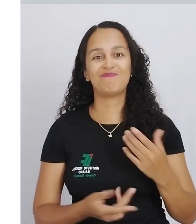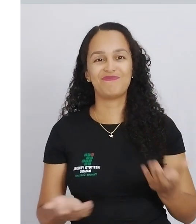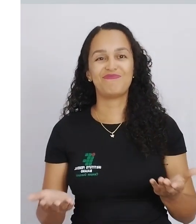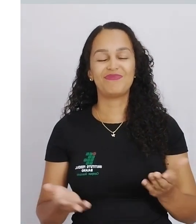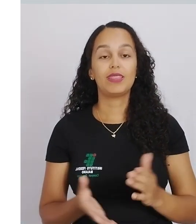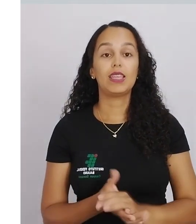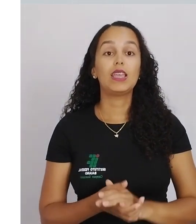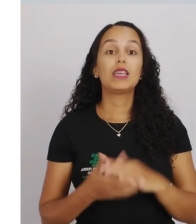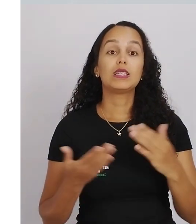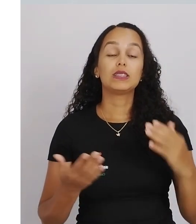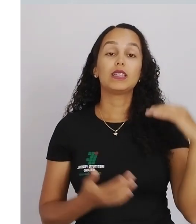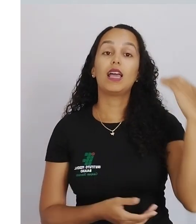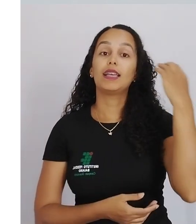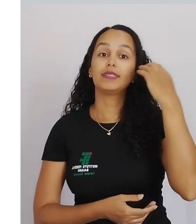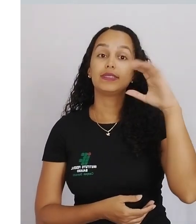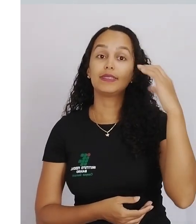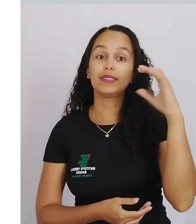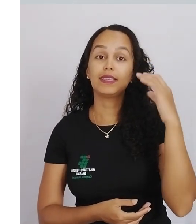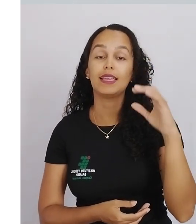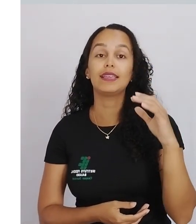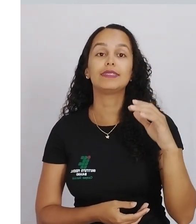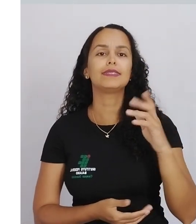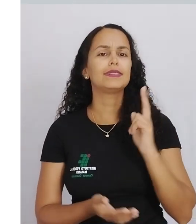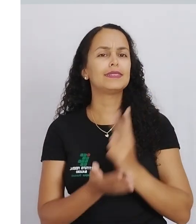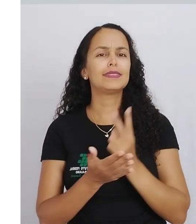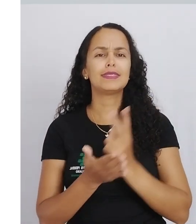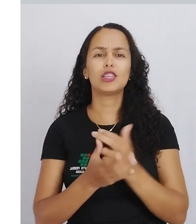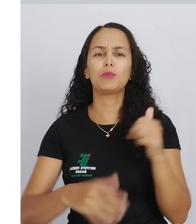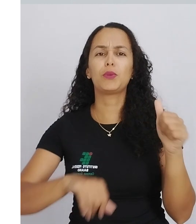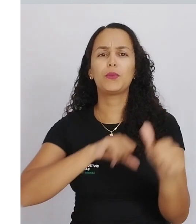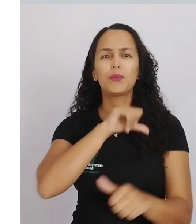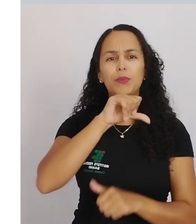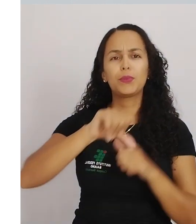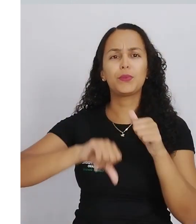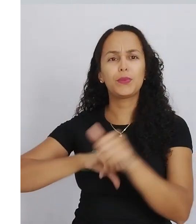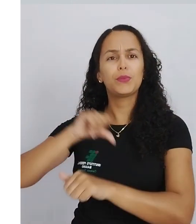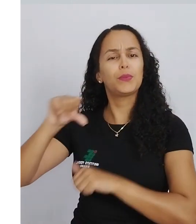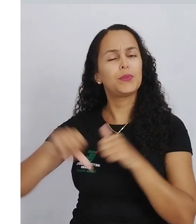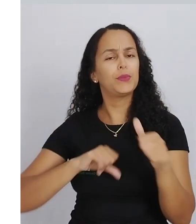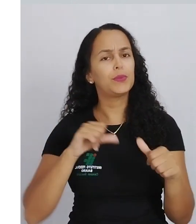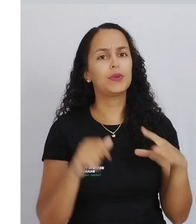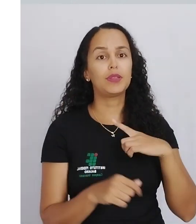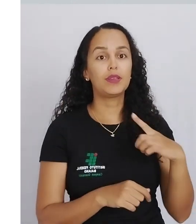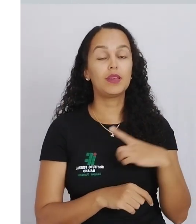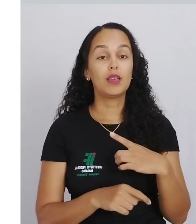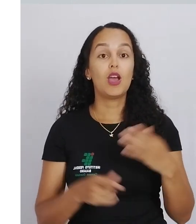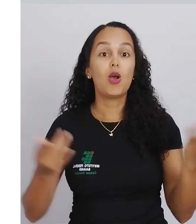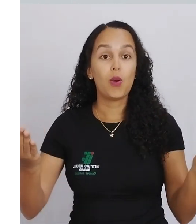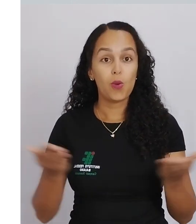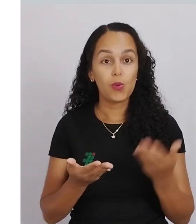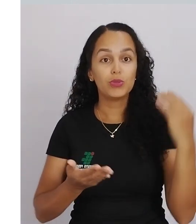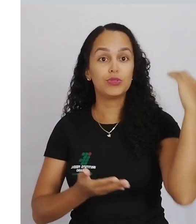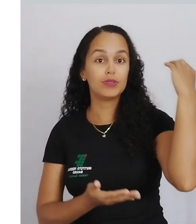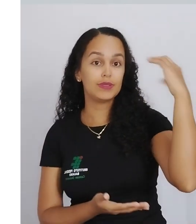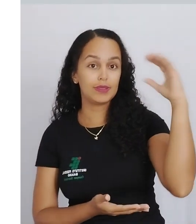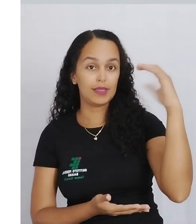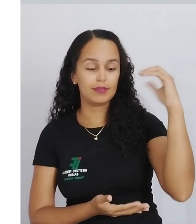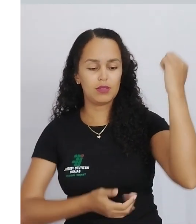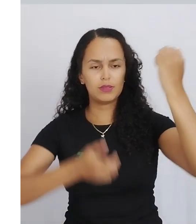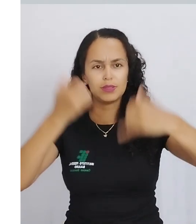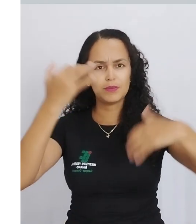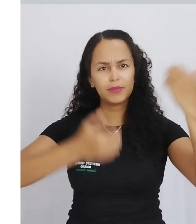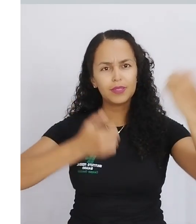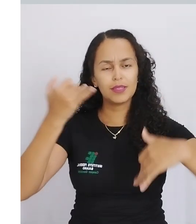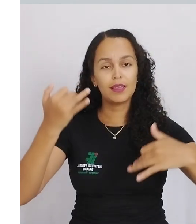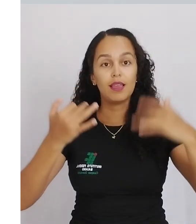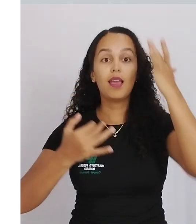sobre o nosso planeta. A ciência ela gera conhecimento e ela é dinâmica, então assim, aquilo que a ciência fala hoje pode